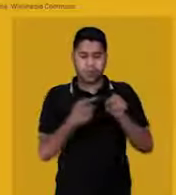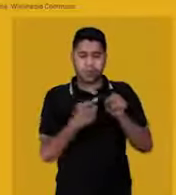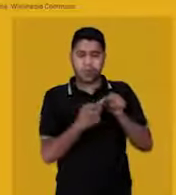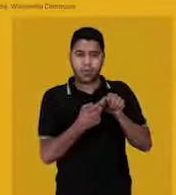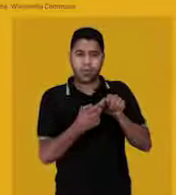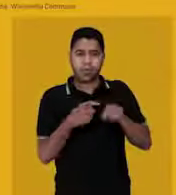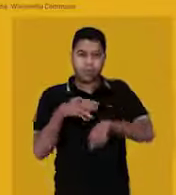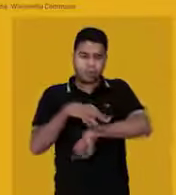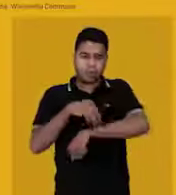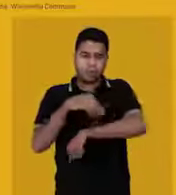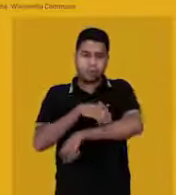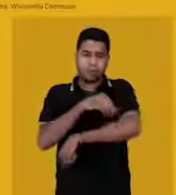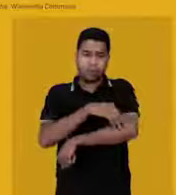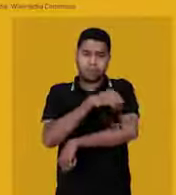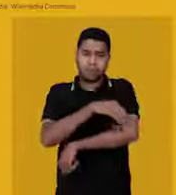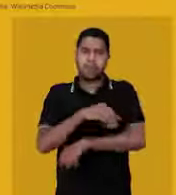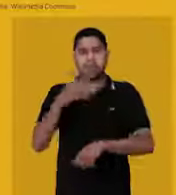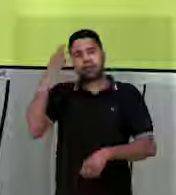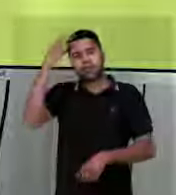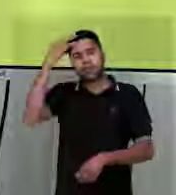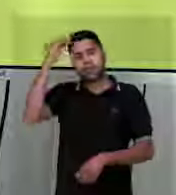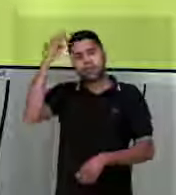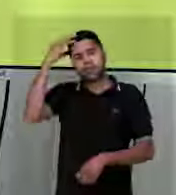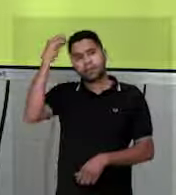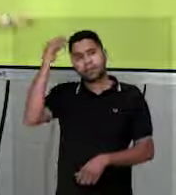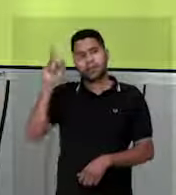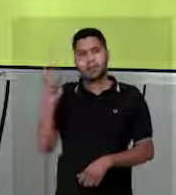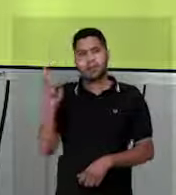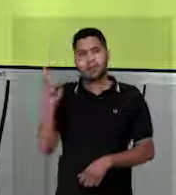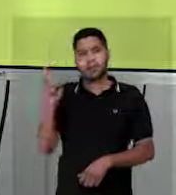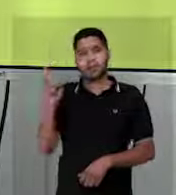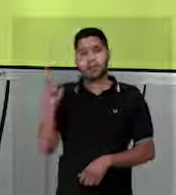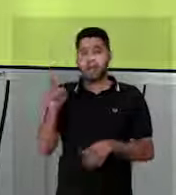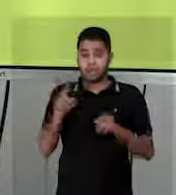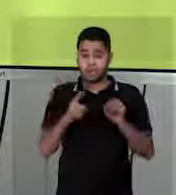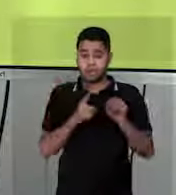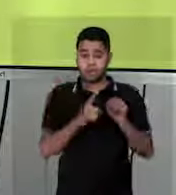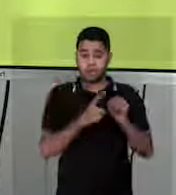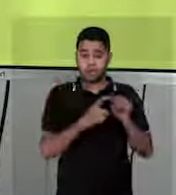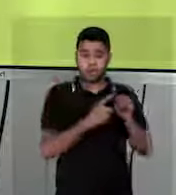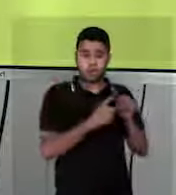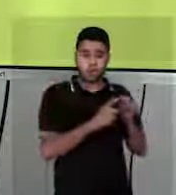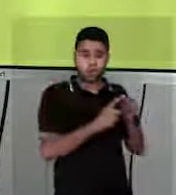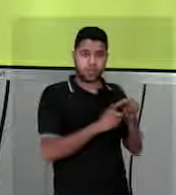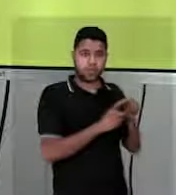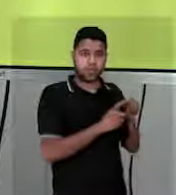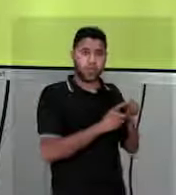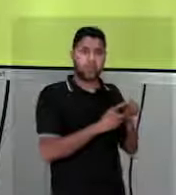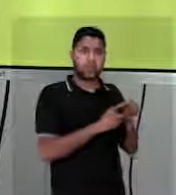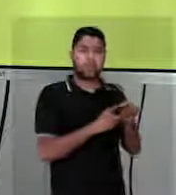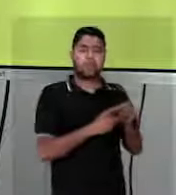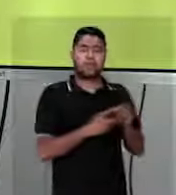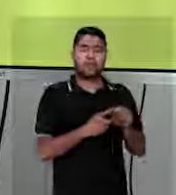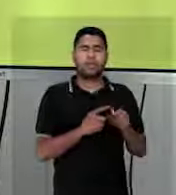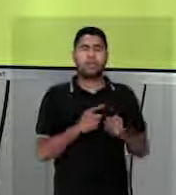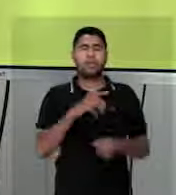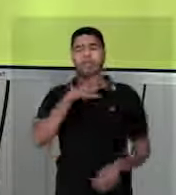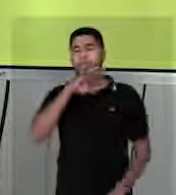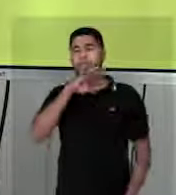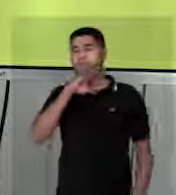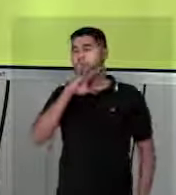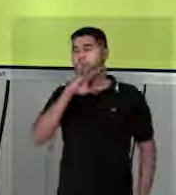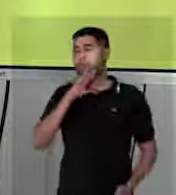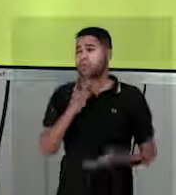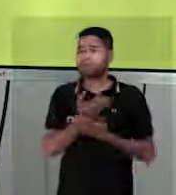pelos, cabelo. Trouxe aqui uma foto para vocês de uma micose de unha, que é chato para tratar, né? Fungo,